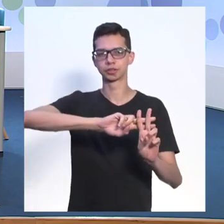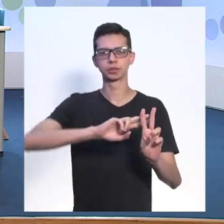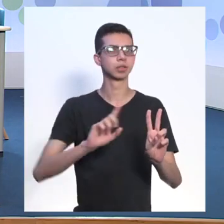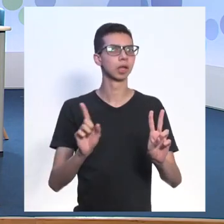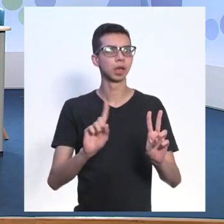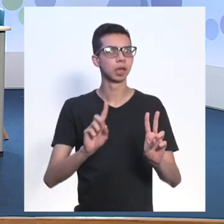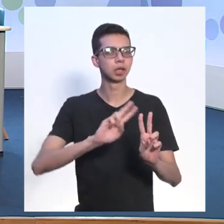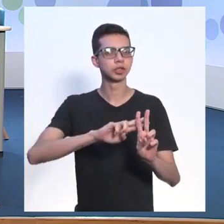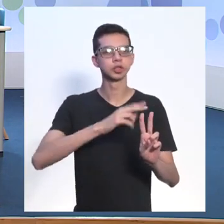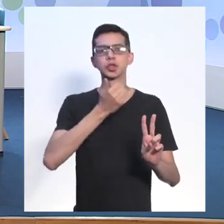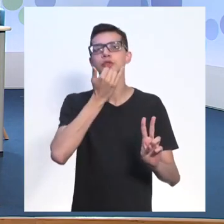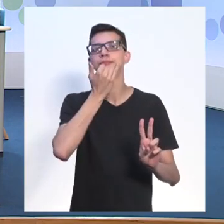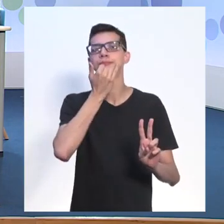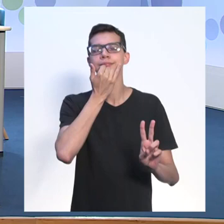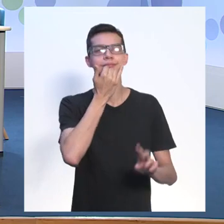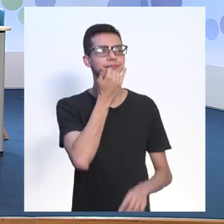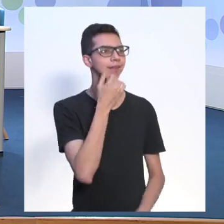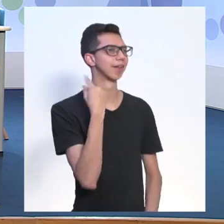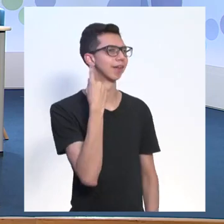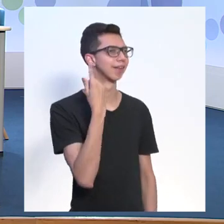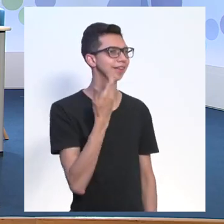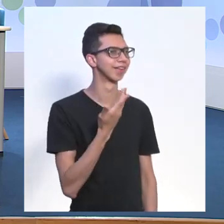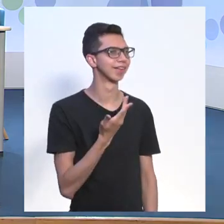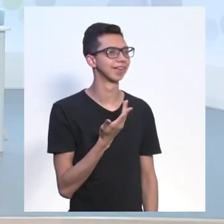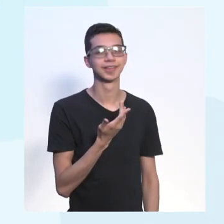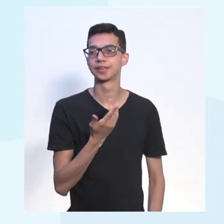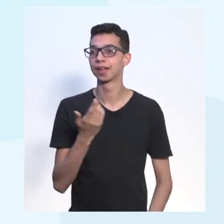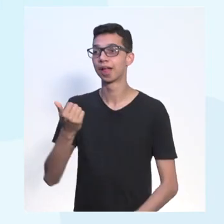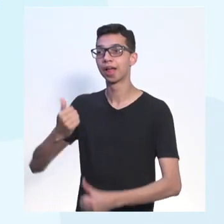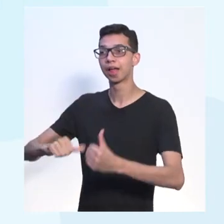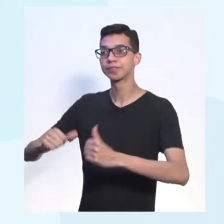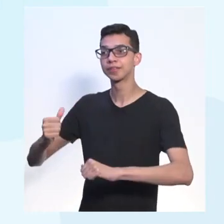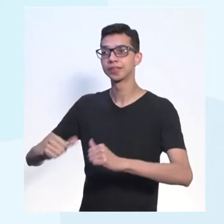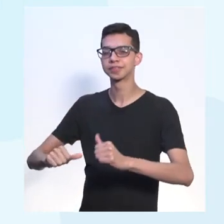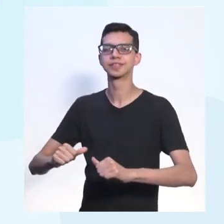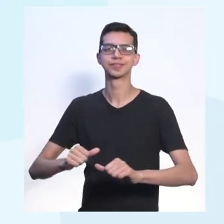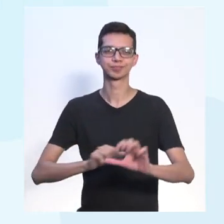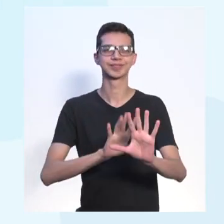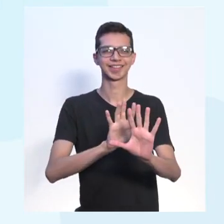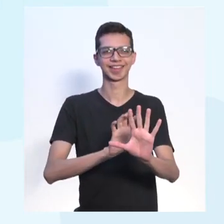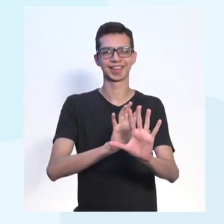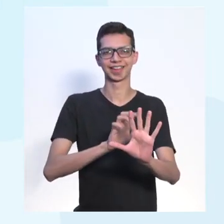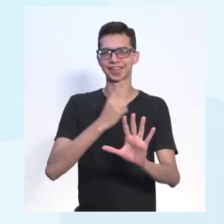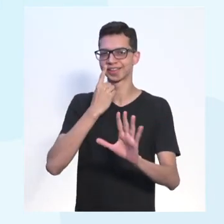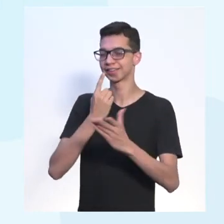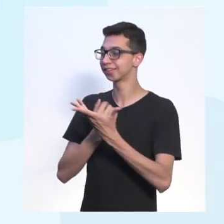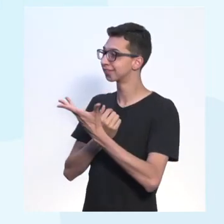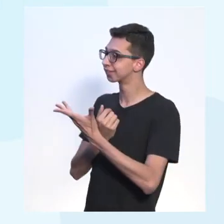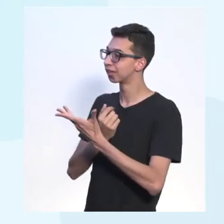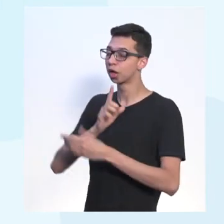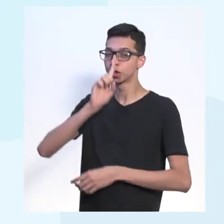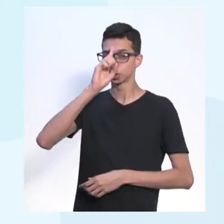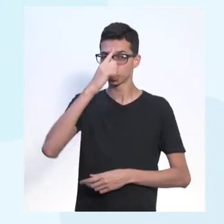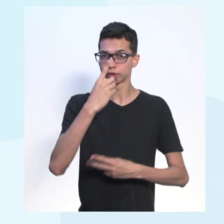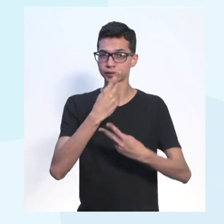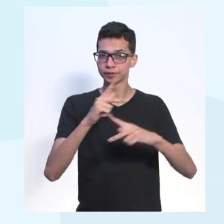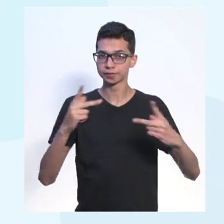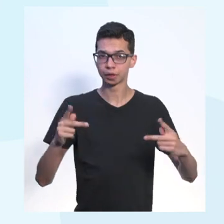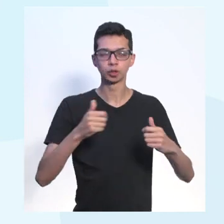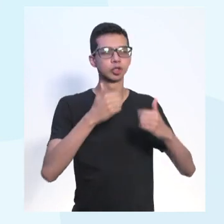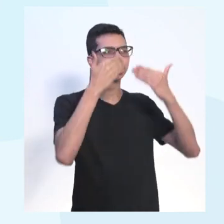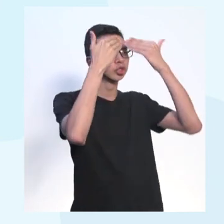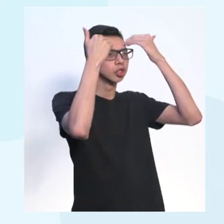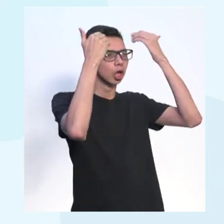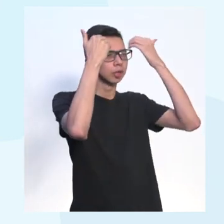não, a louca. A avaliação. O QR Code. Deixem as dúvidas de vocês. Jonas, muito obrigada. Eu